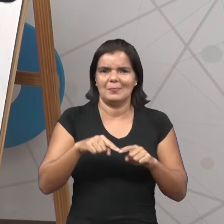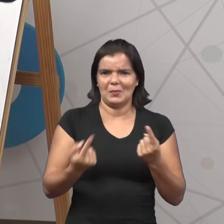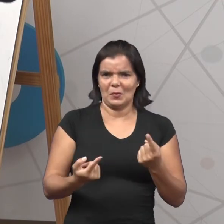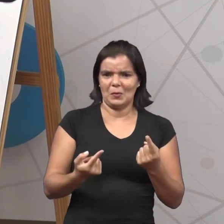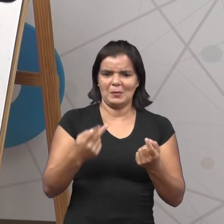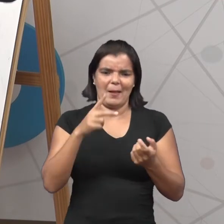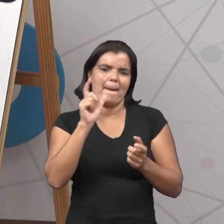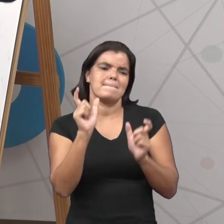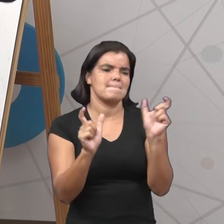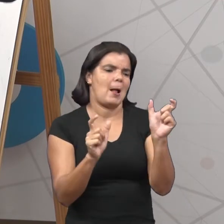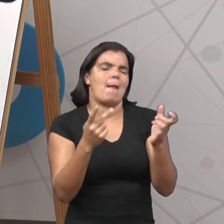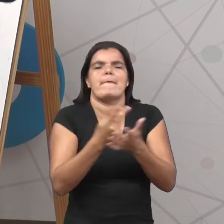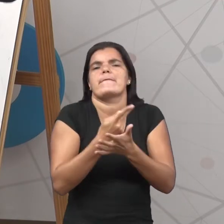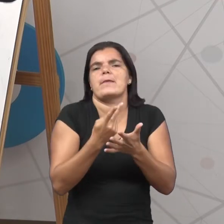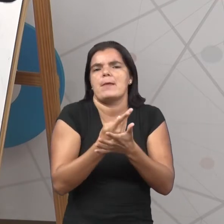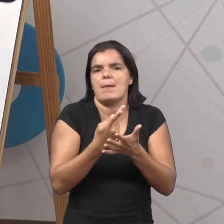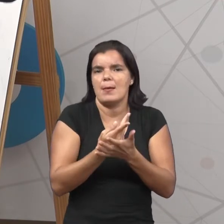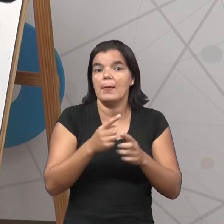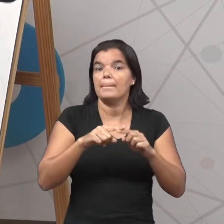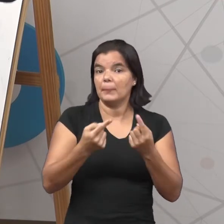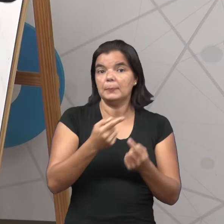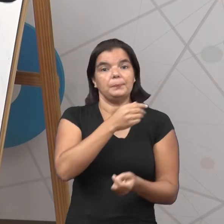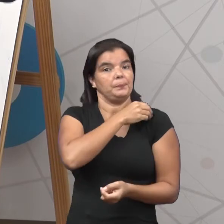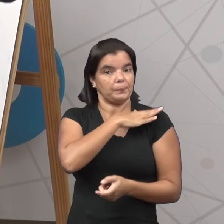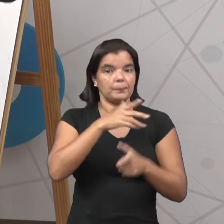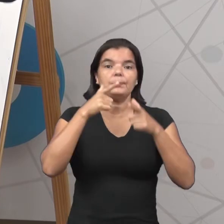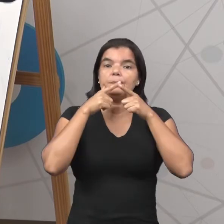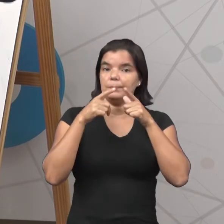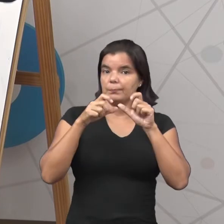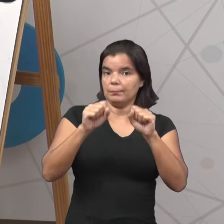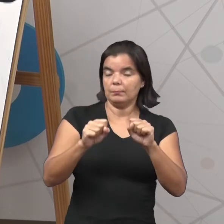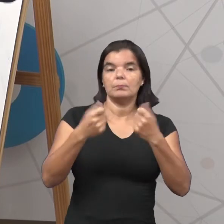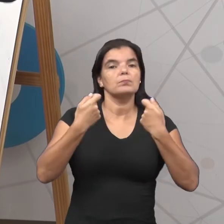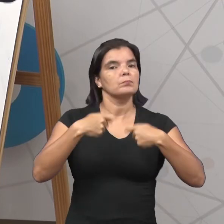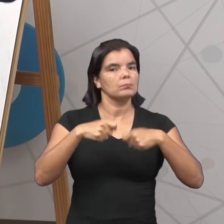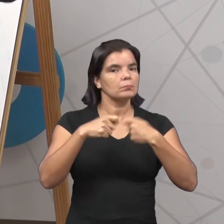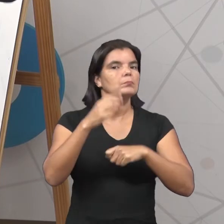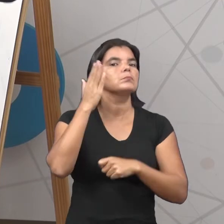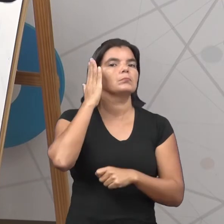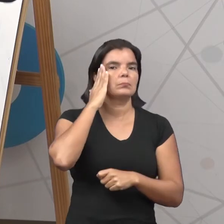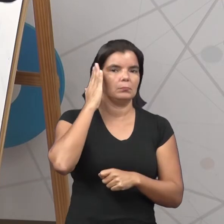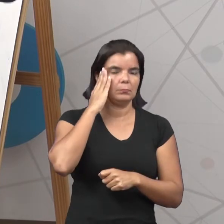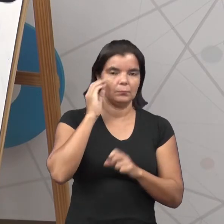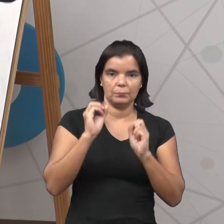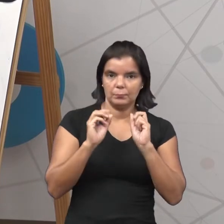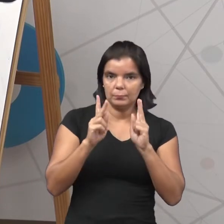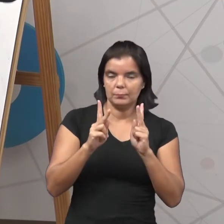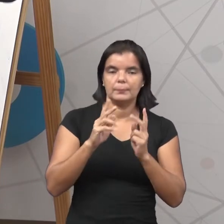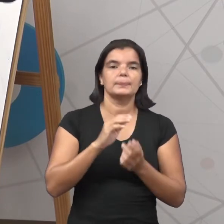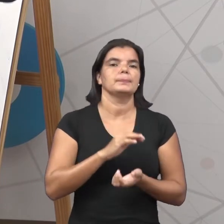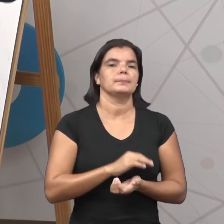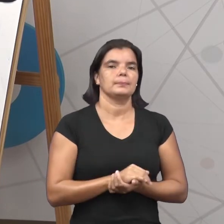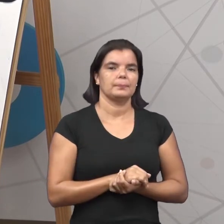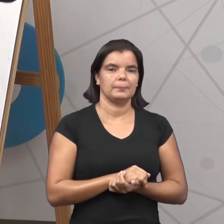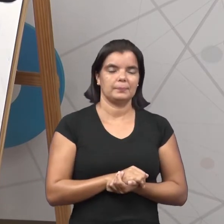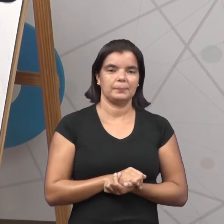falando errado. Que palavra é essa? Isso é um preconceito linguístico. Nós precisamos entender isso, ok? Vou colocar